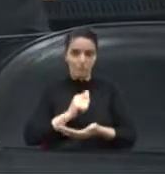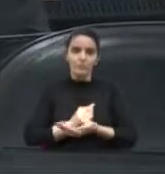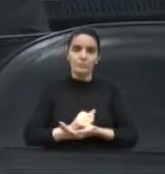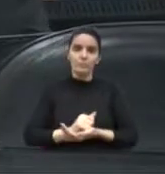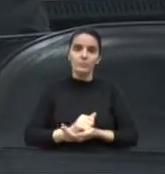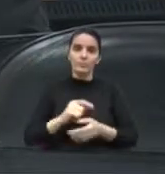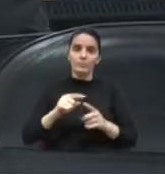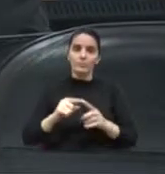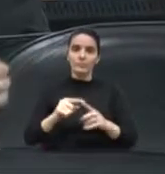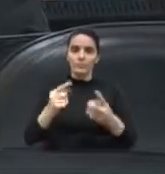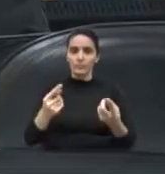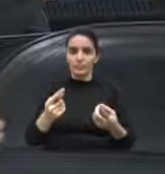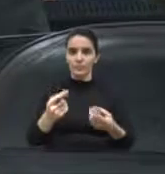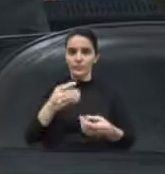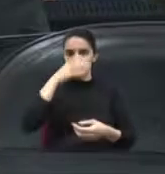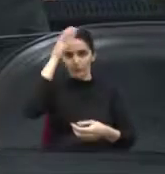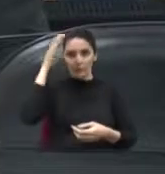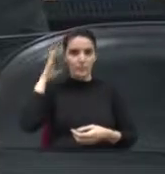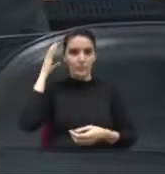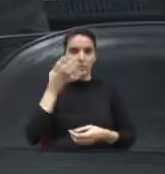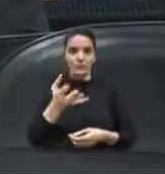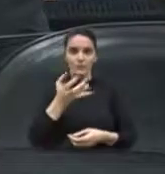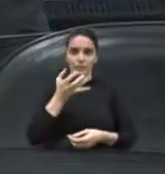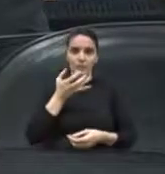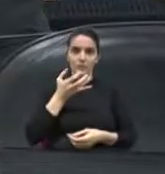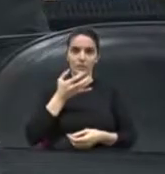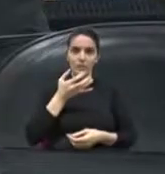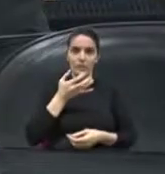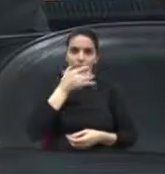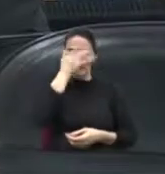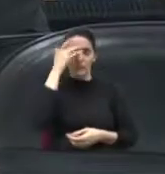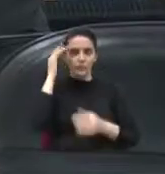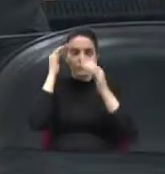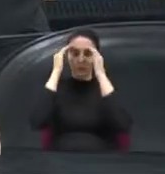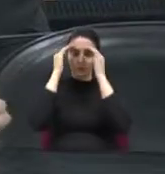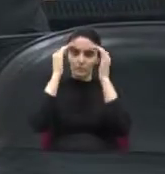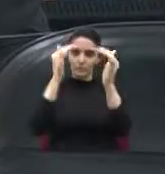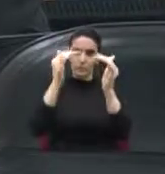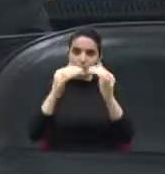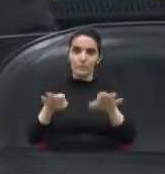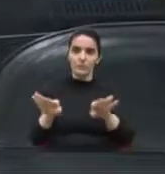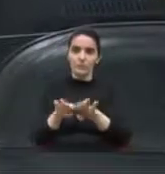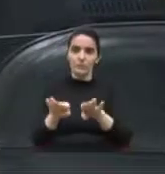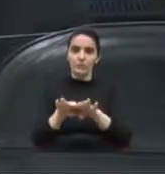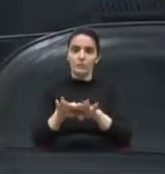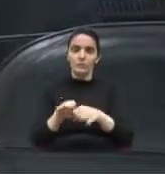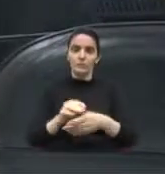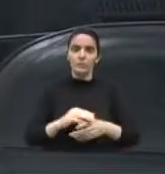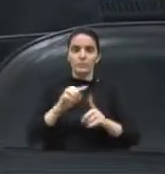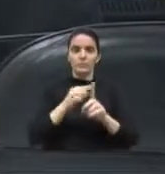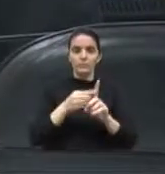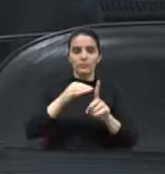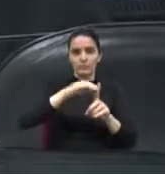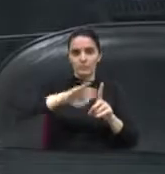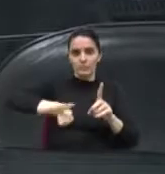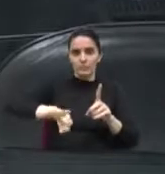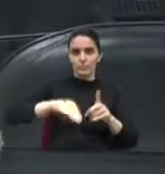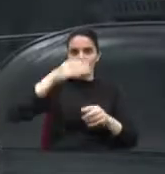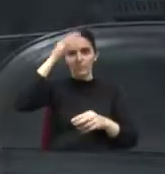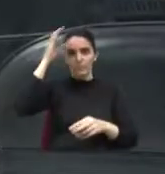a minha colocação também fosse respeitada nesse sentido, que com relação ao aborto, eu